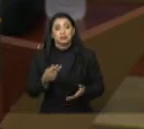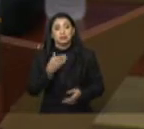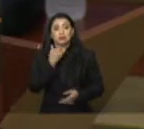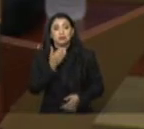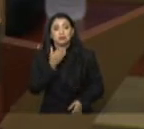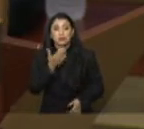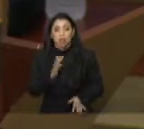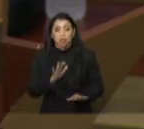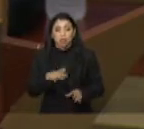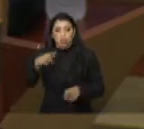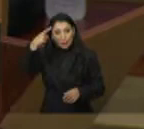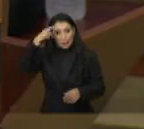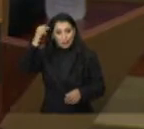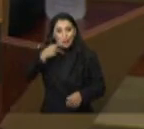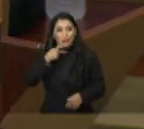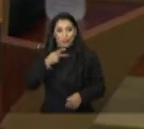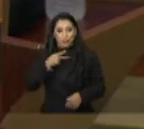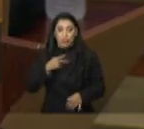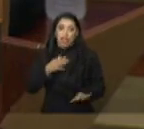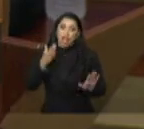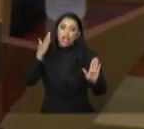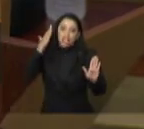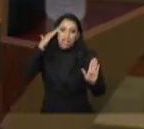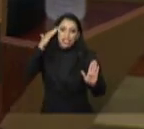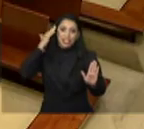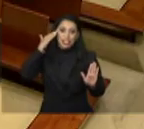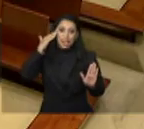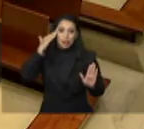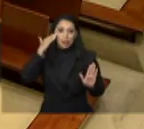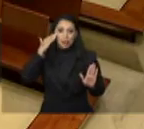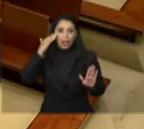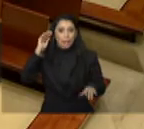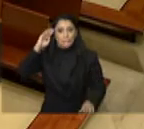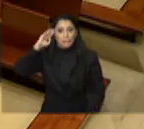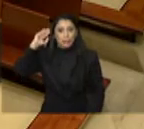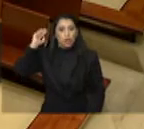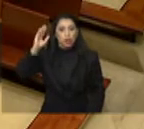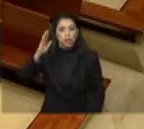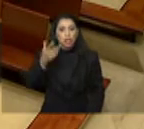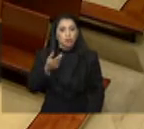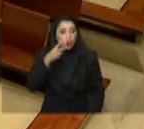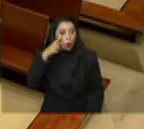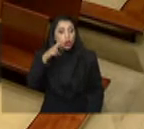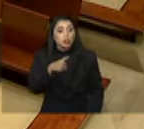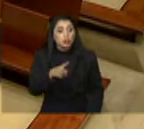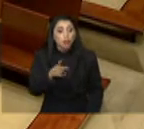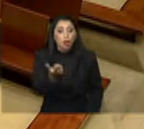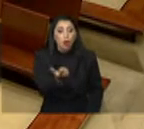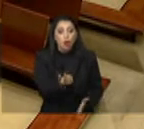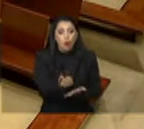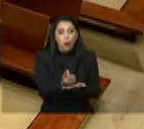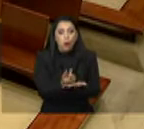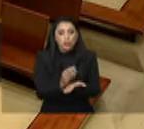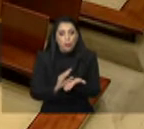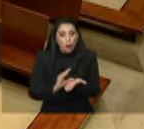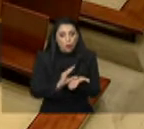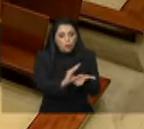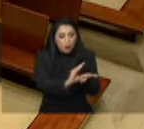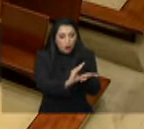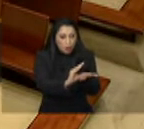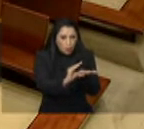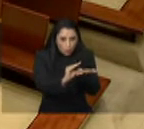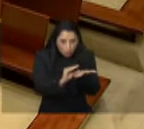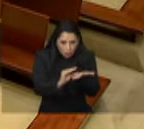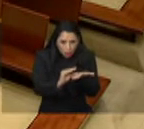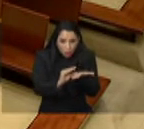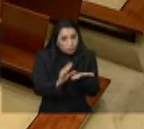por favor a gente sabe se a prioridade ou não olhando para o orçamento É claro se não tiver a verba robusta necessária no orçamento não